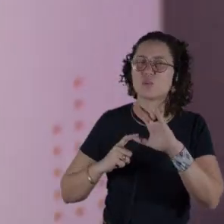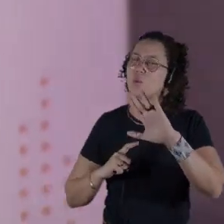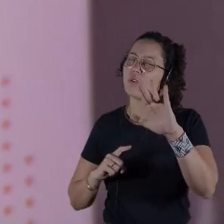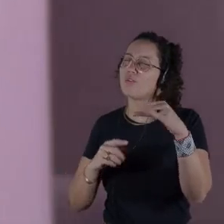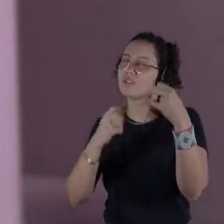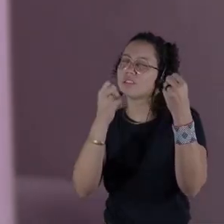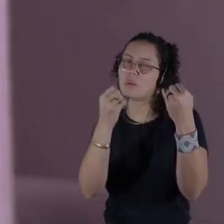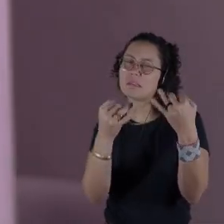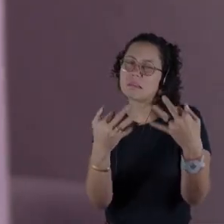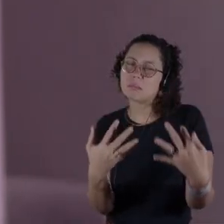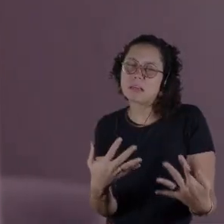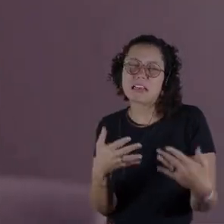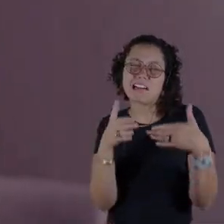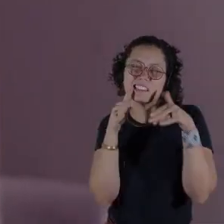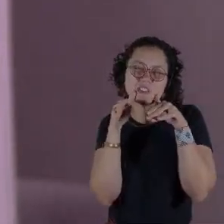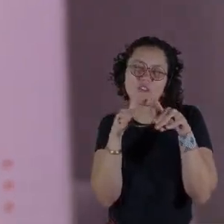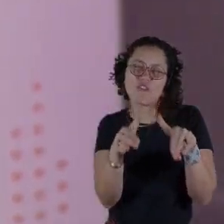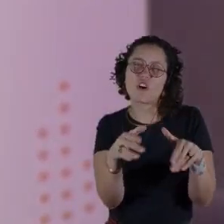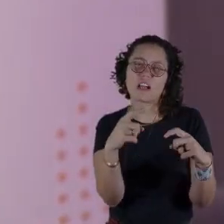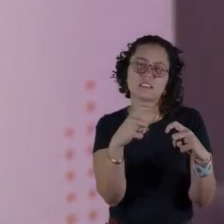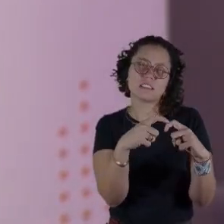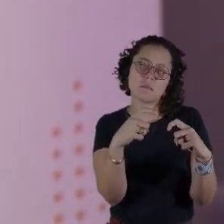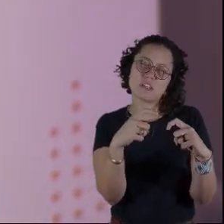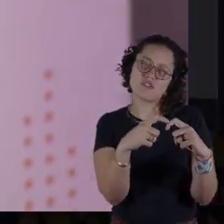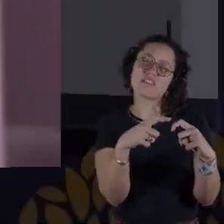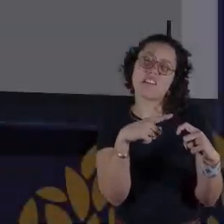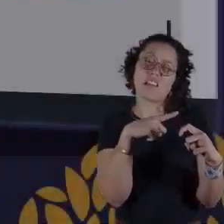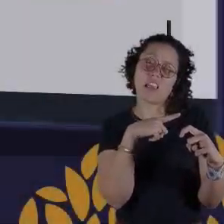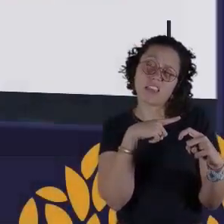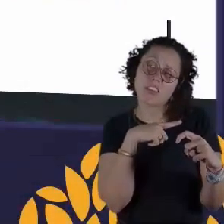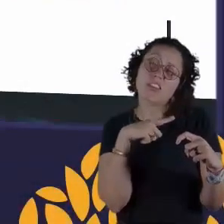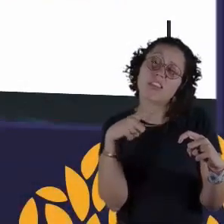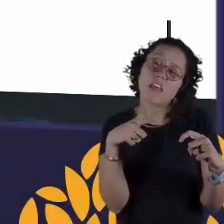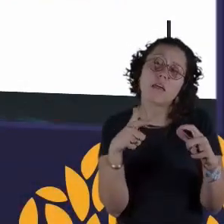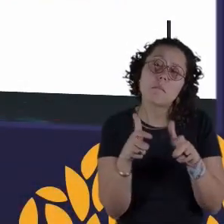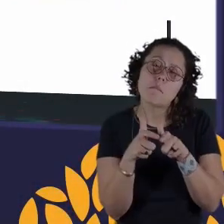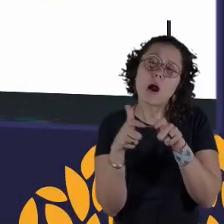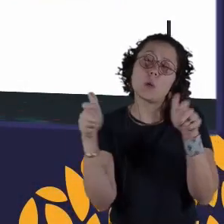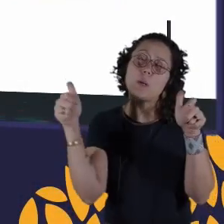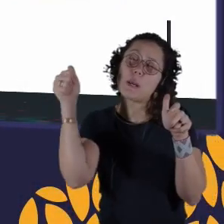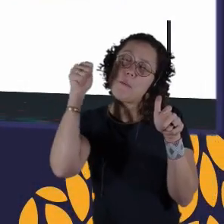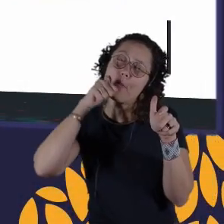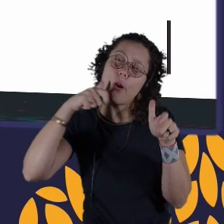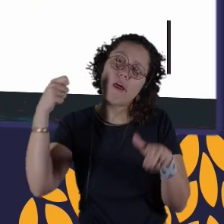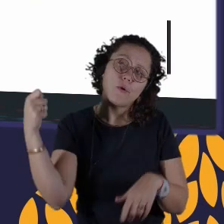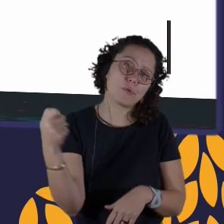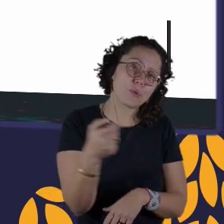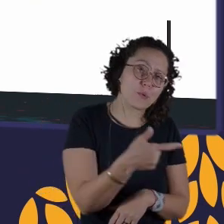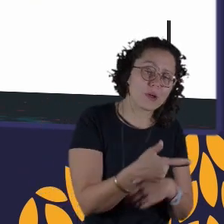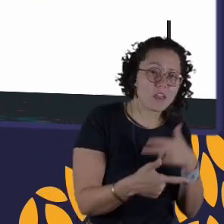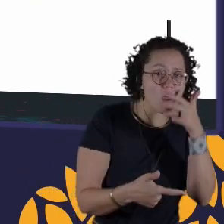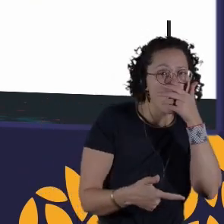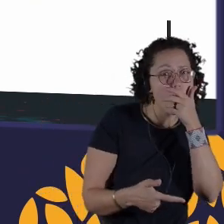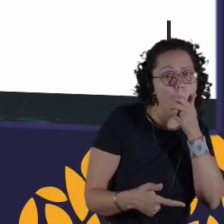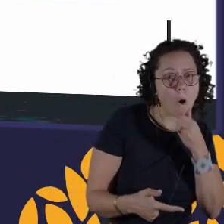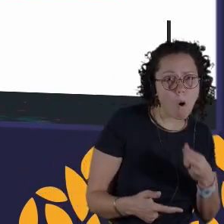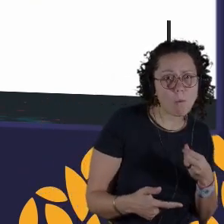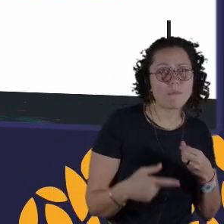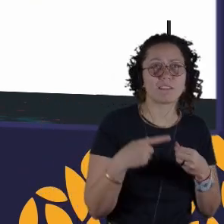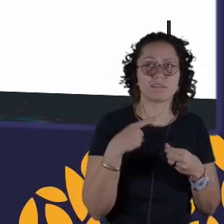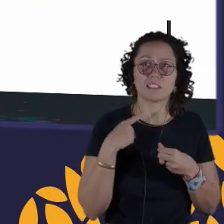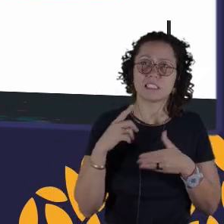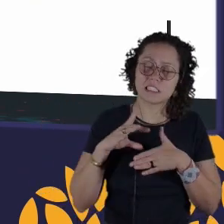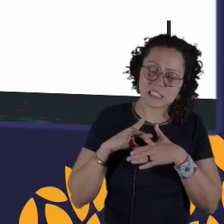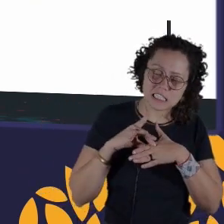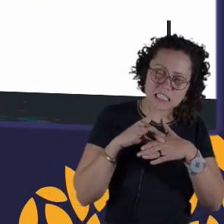médica. É mais frequente em mulheres que homens. E tem todos esses